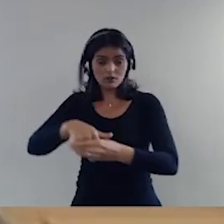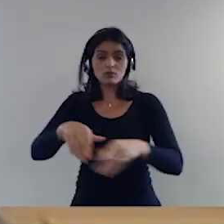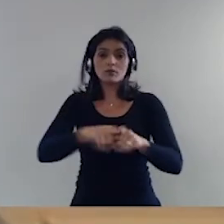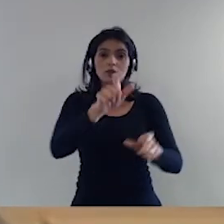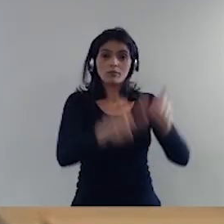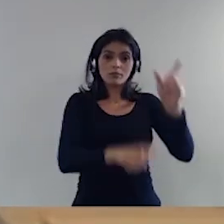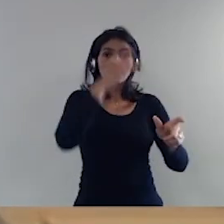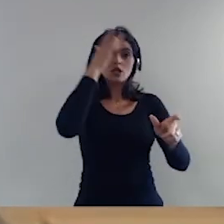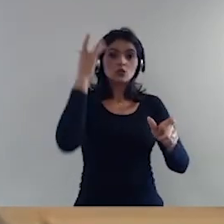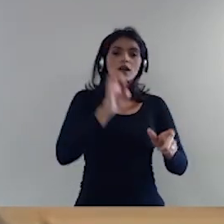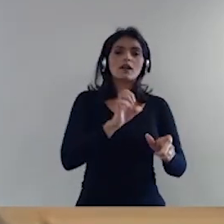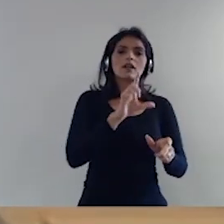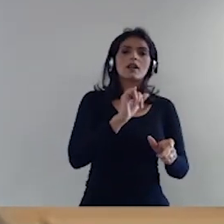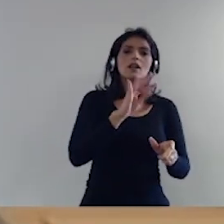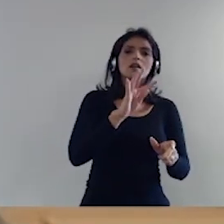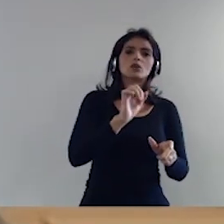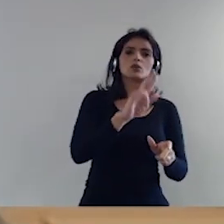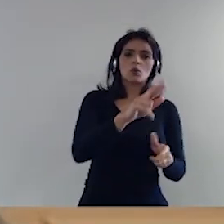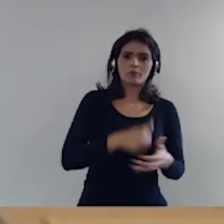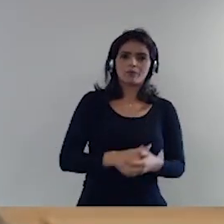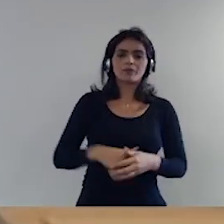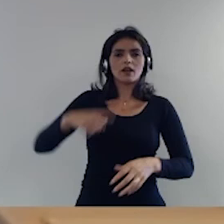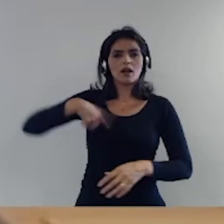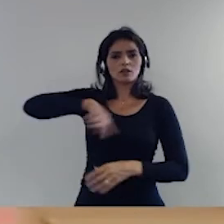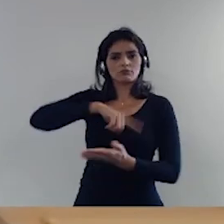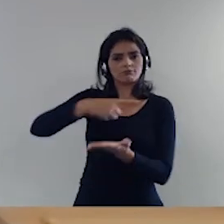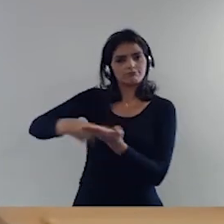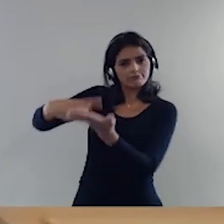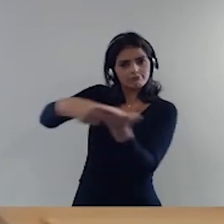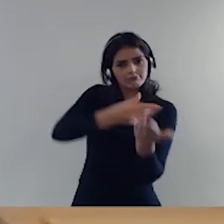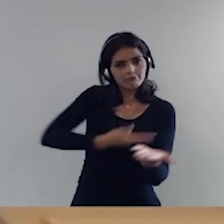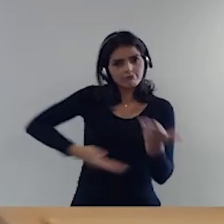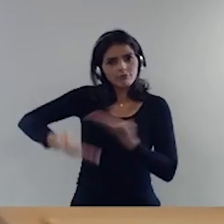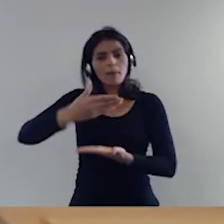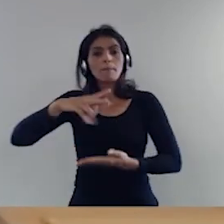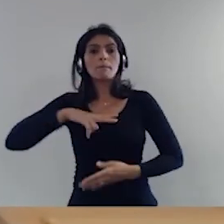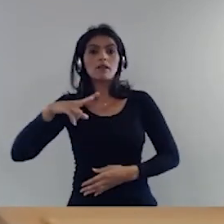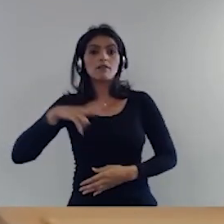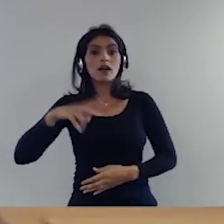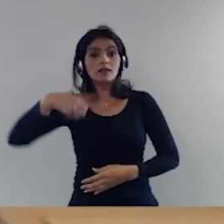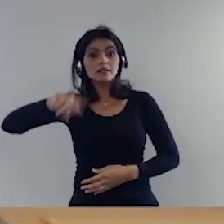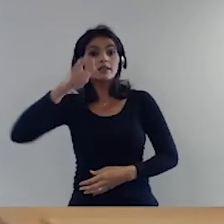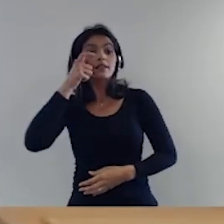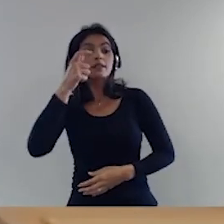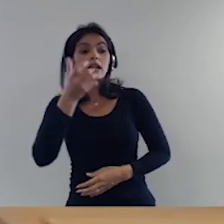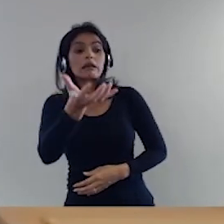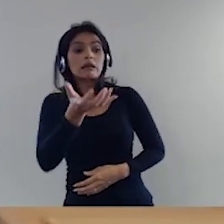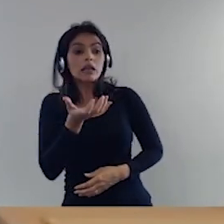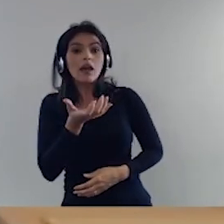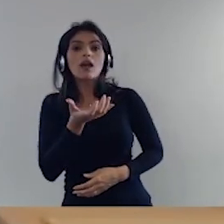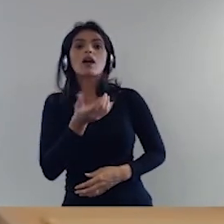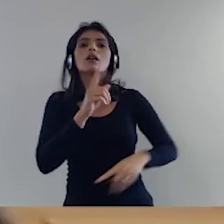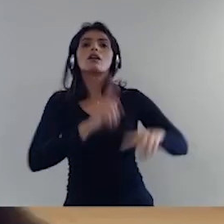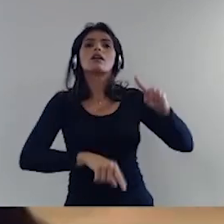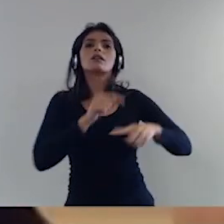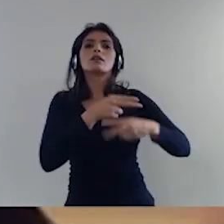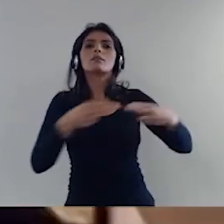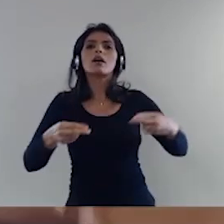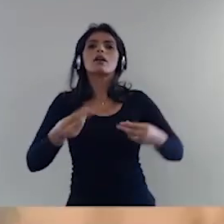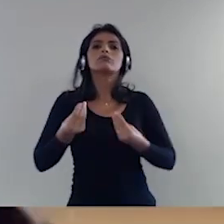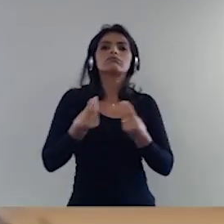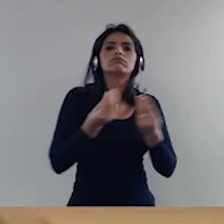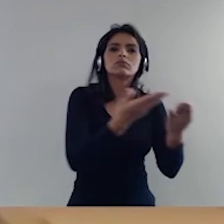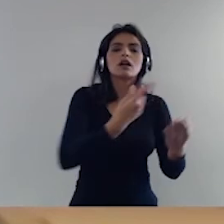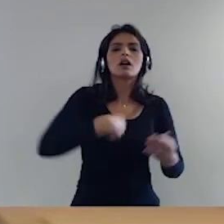estamos negociando também com a iniciativa privada manifestações de interesse para o fornecimento dos equipamentos com os quais